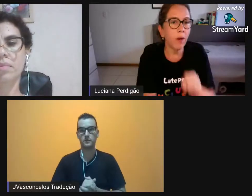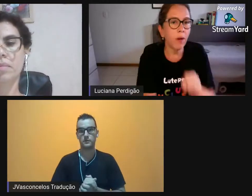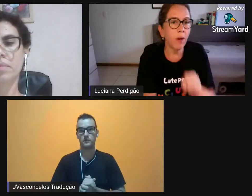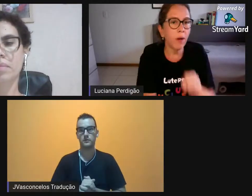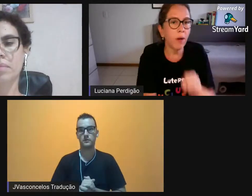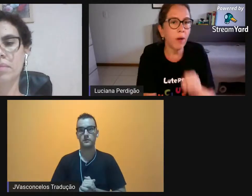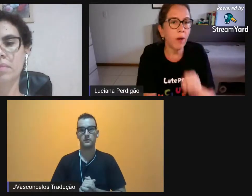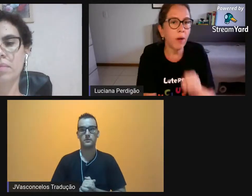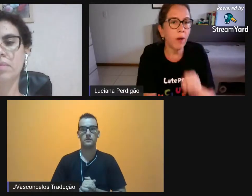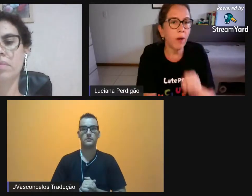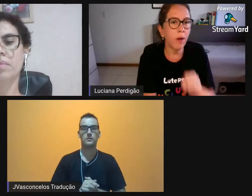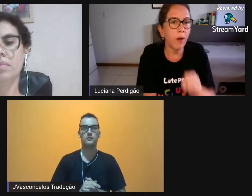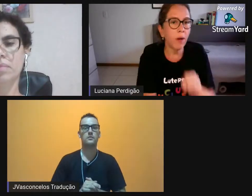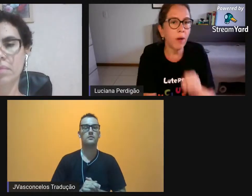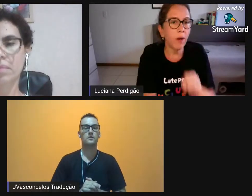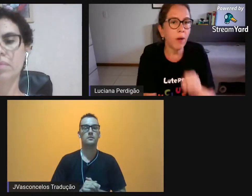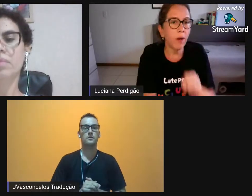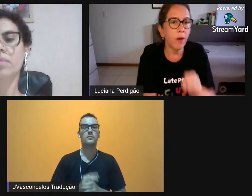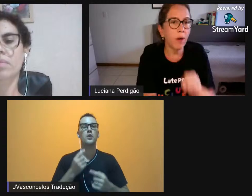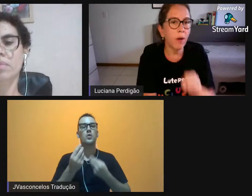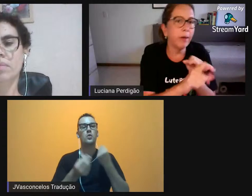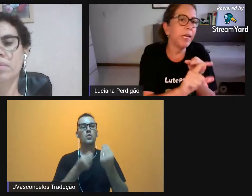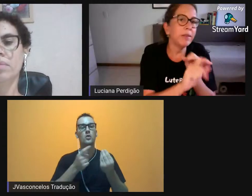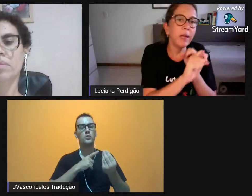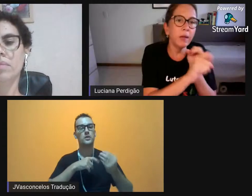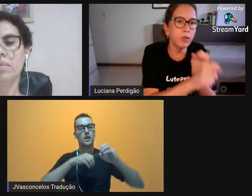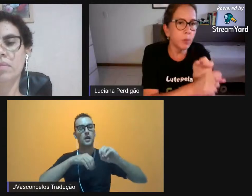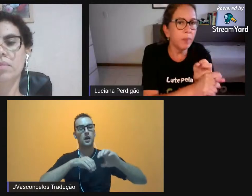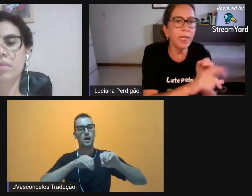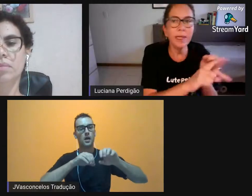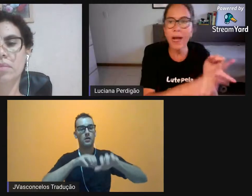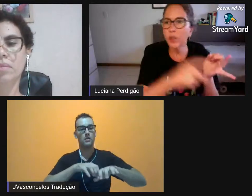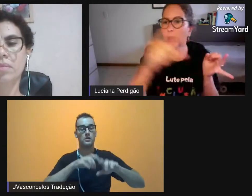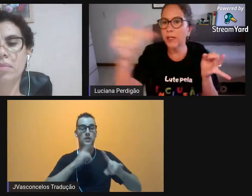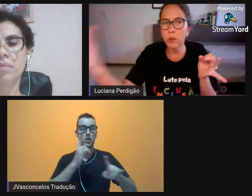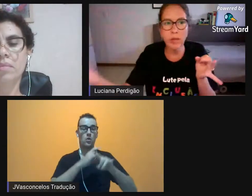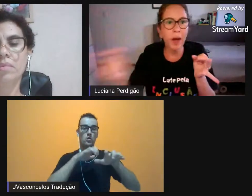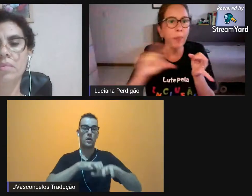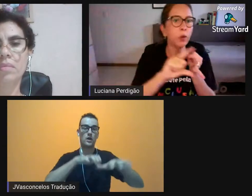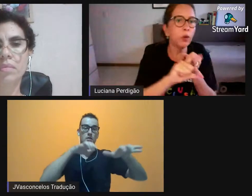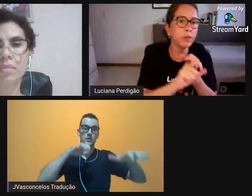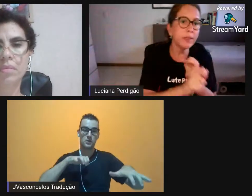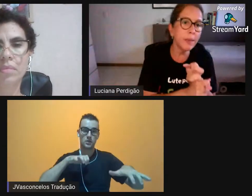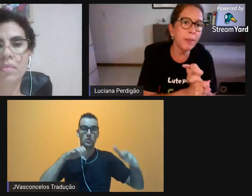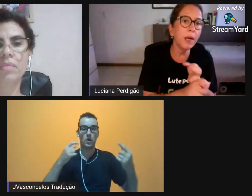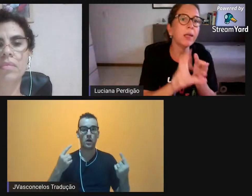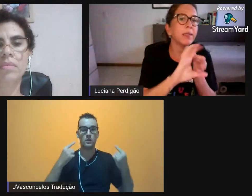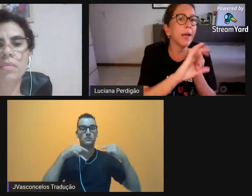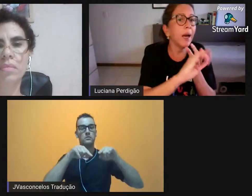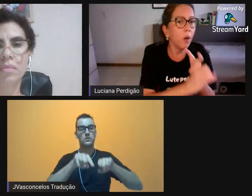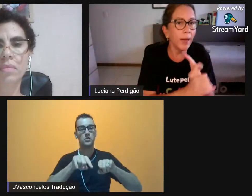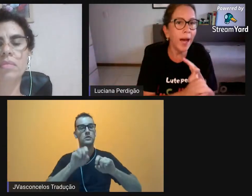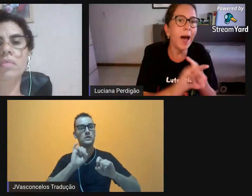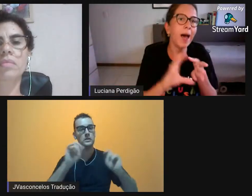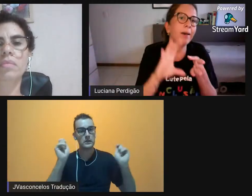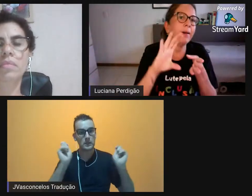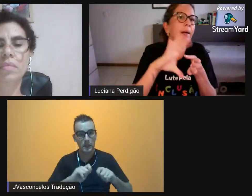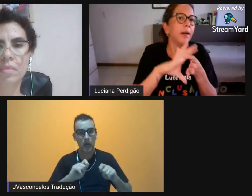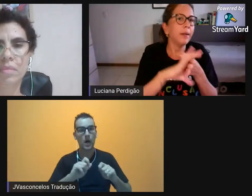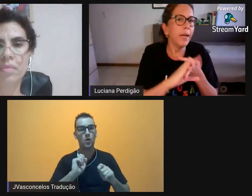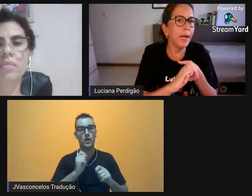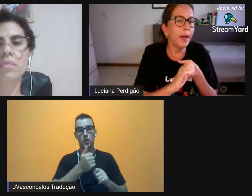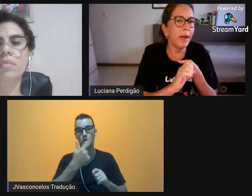encontros síncronos ou assíncronos, se eles teriam disponibilidade para estudar por 12 semanas,